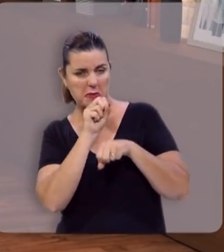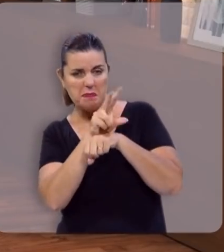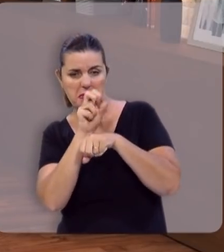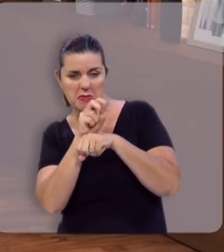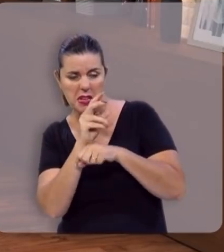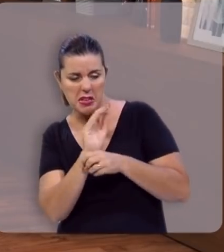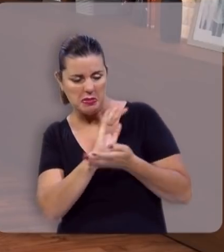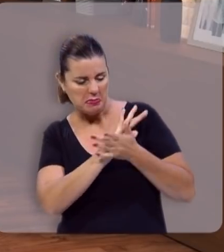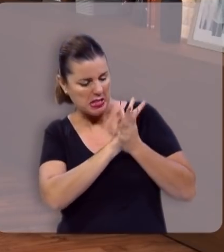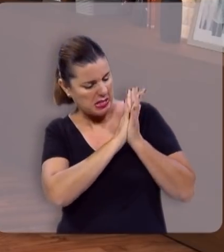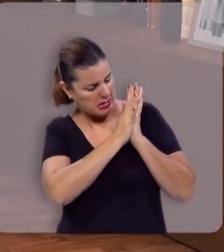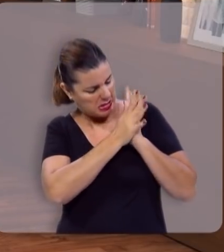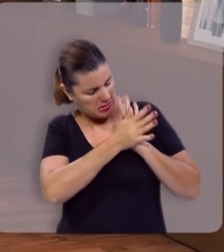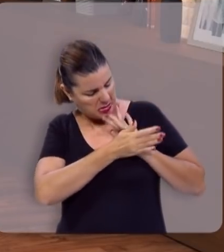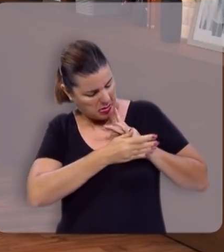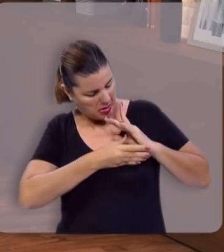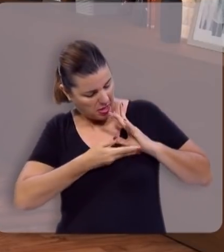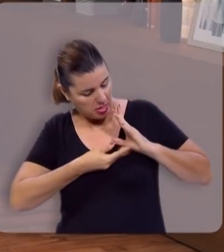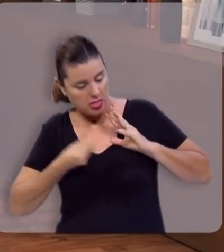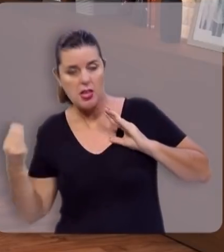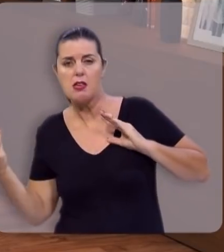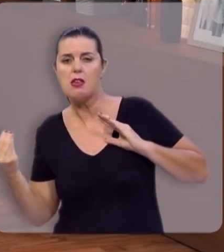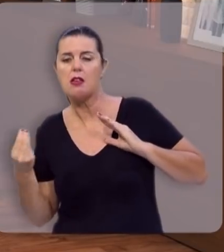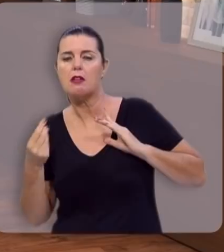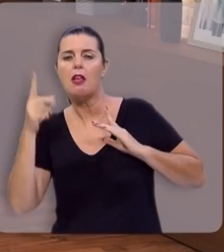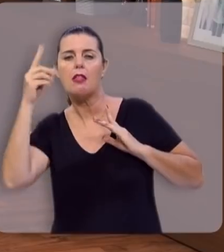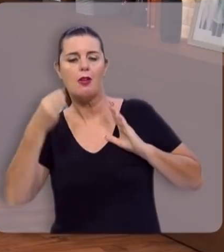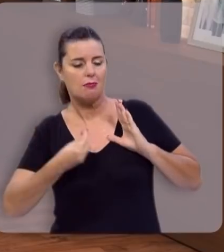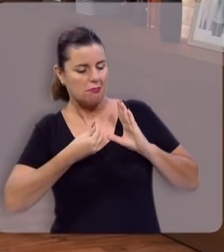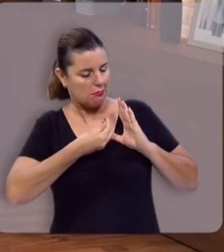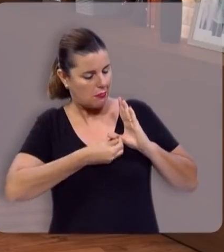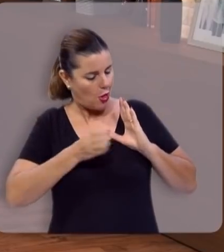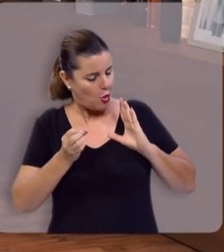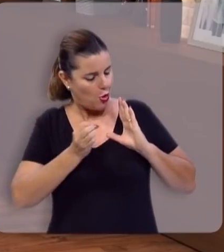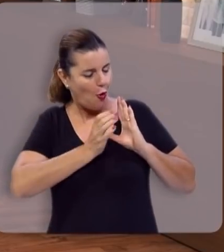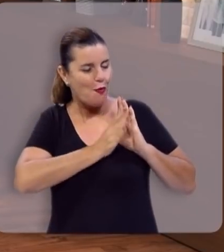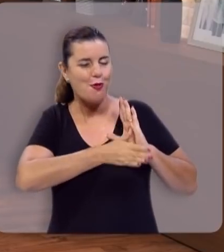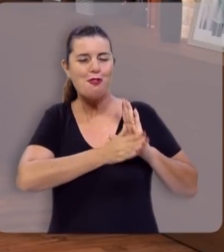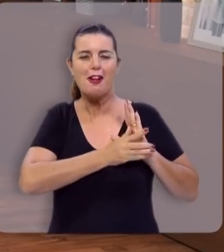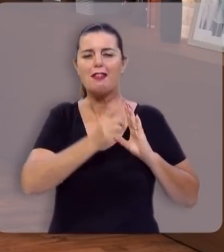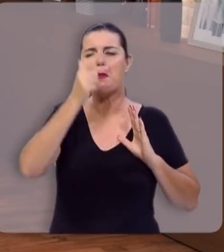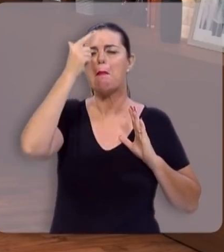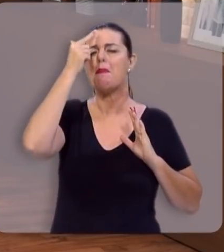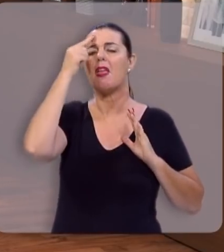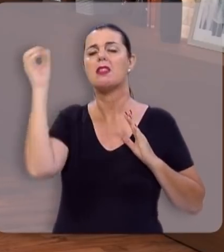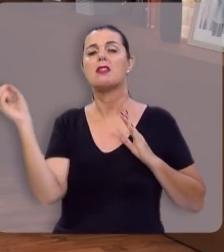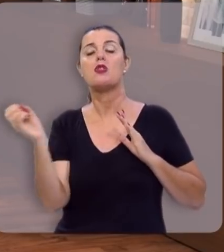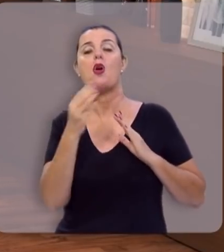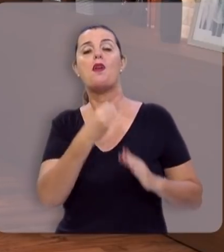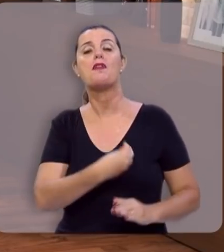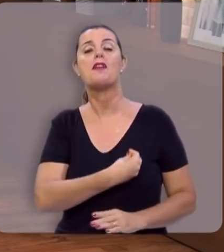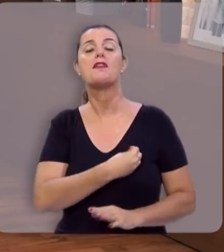você. E Deus vem e te dá um novo coração, uma nova mente, uma nova vida, uma